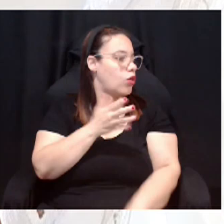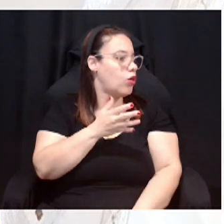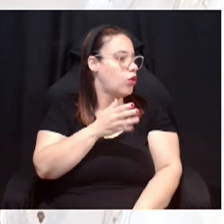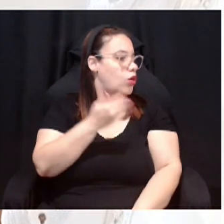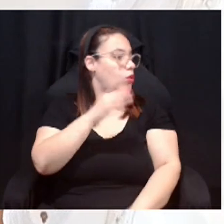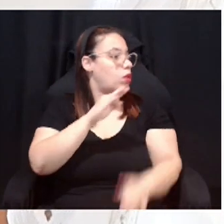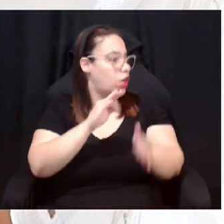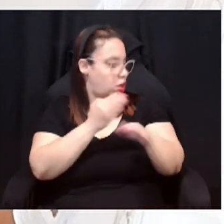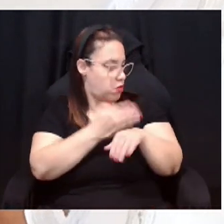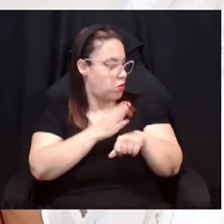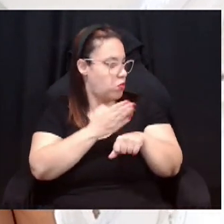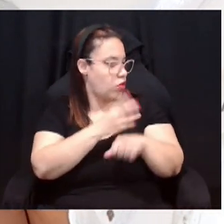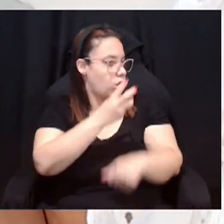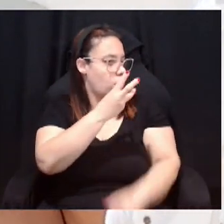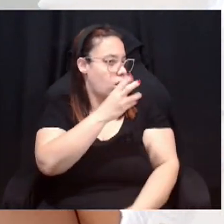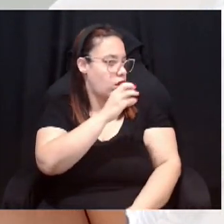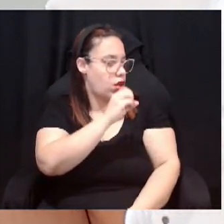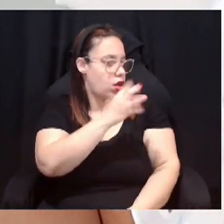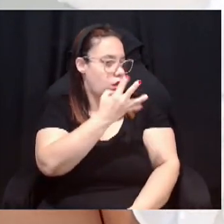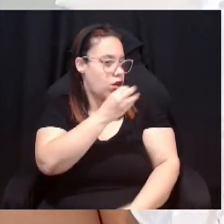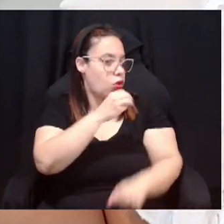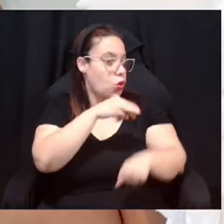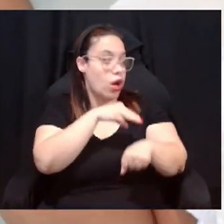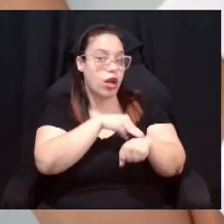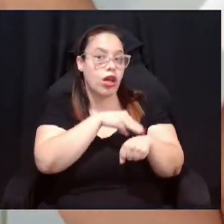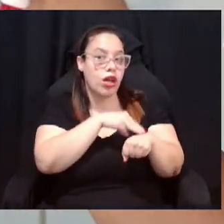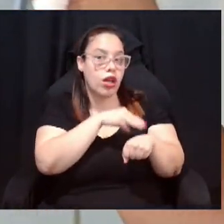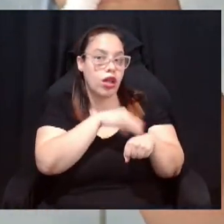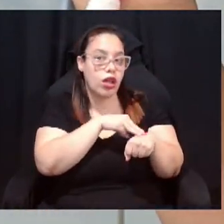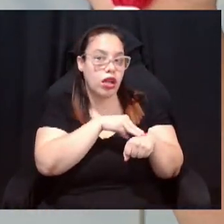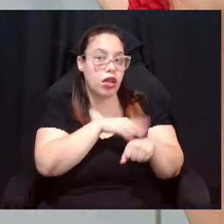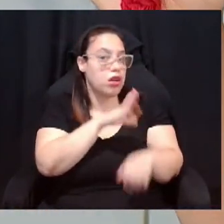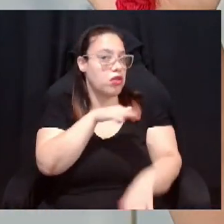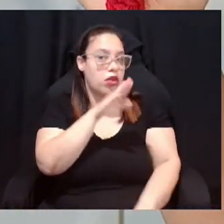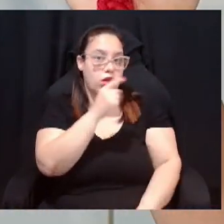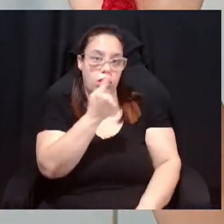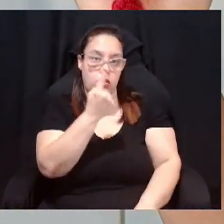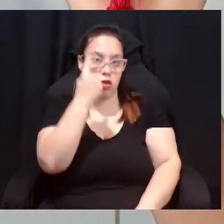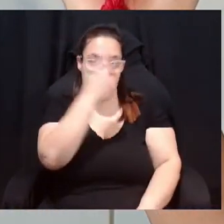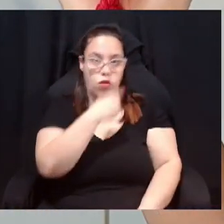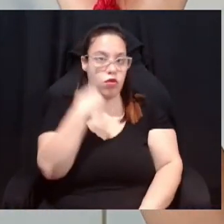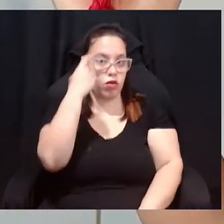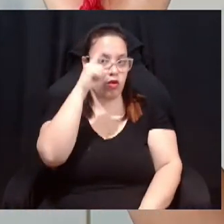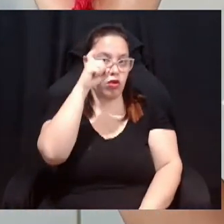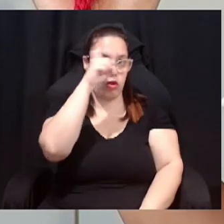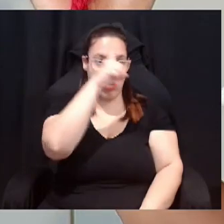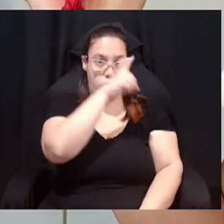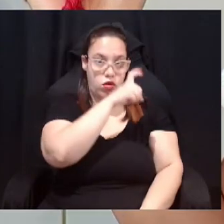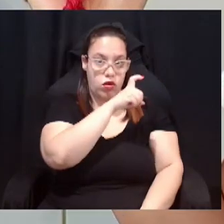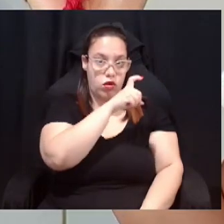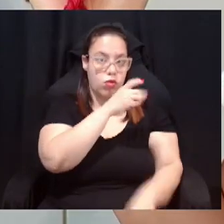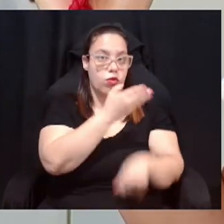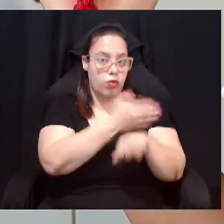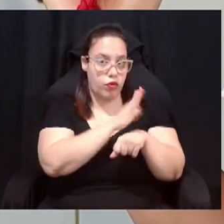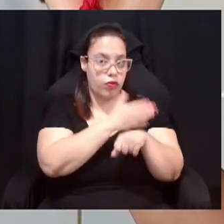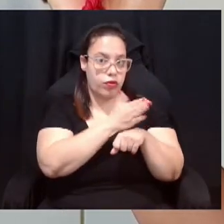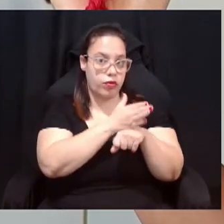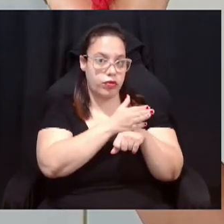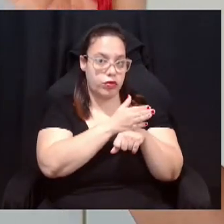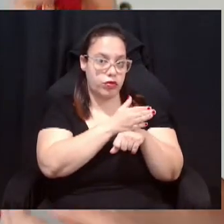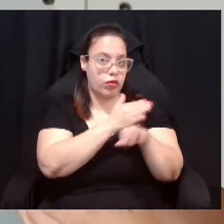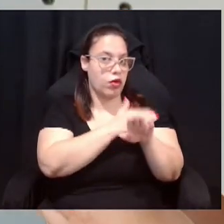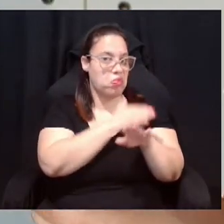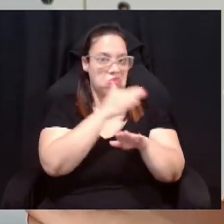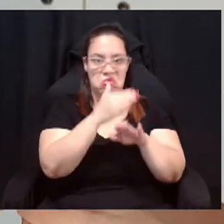prática, uns 30, 40 minutos ali, não mais que 1 hora. Dificilmente uma pessoa com mais prática passa desse tempo,